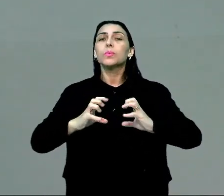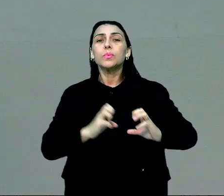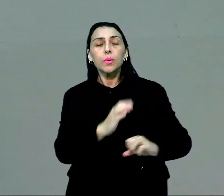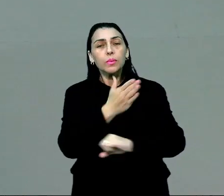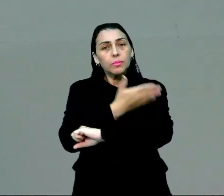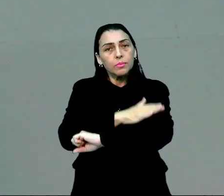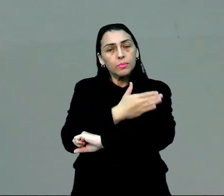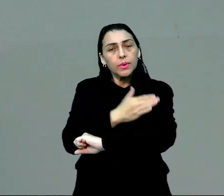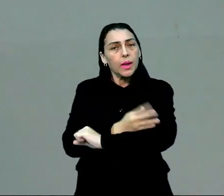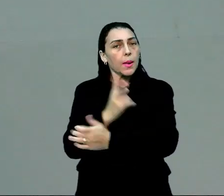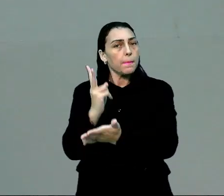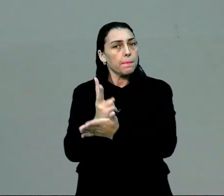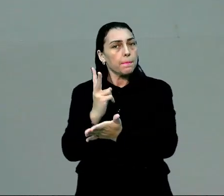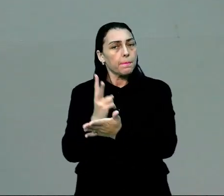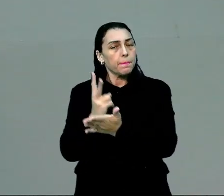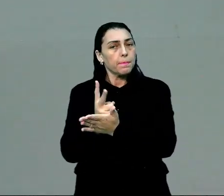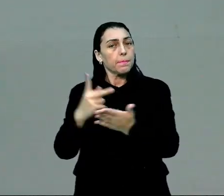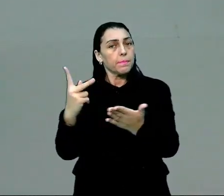praticando